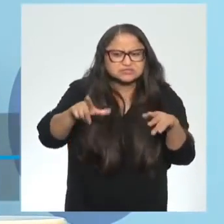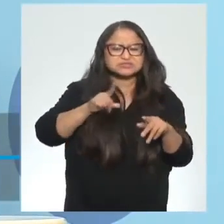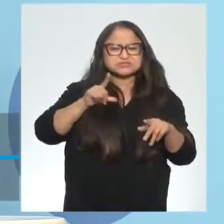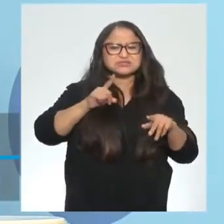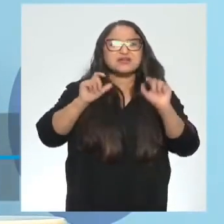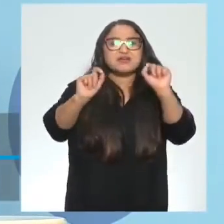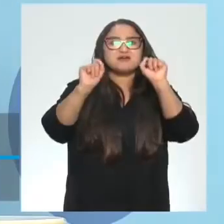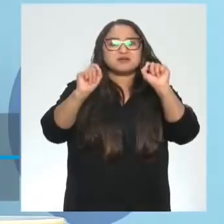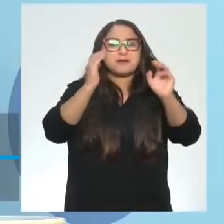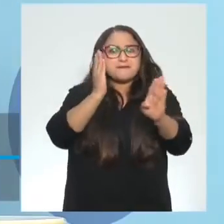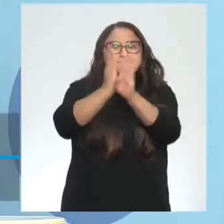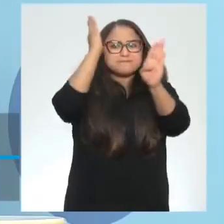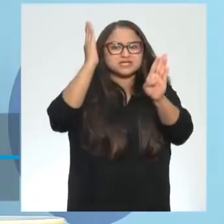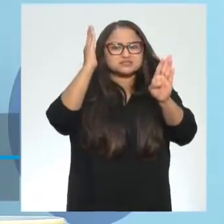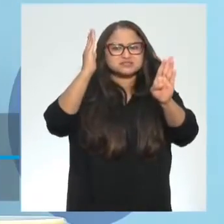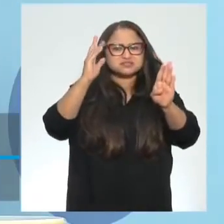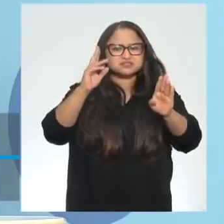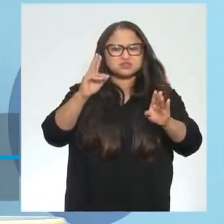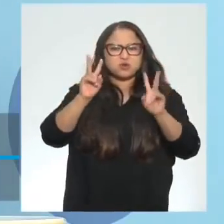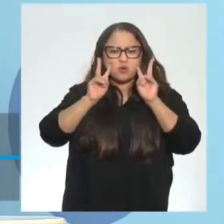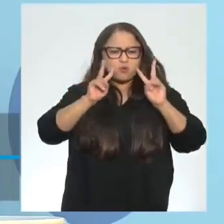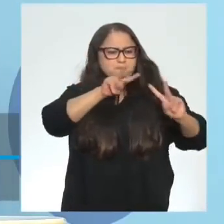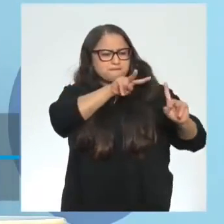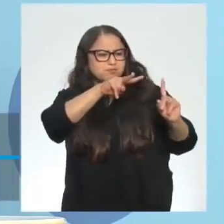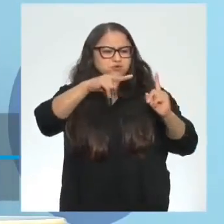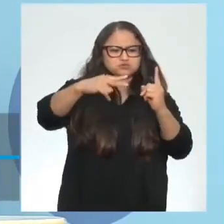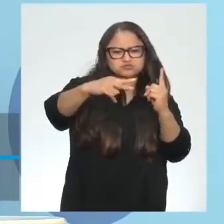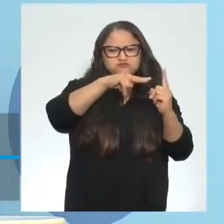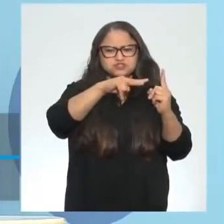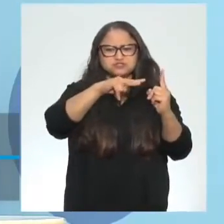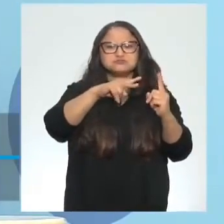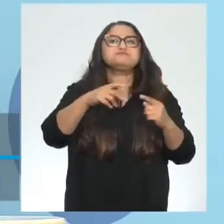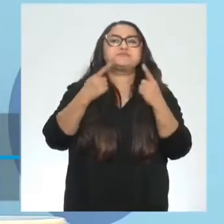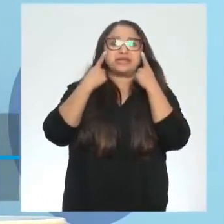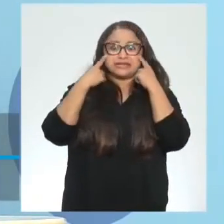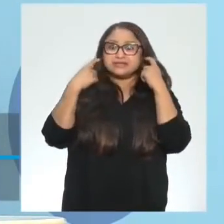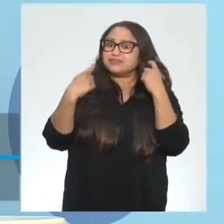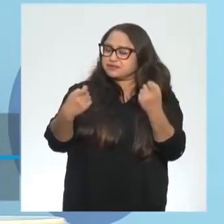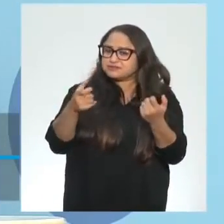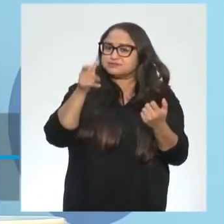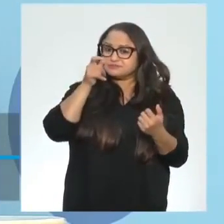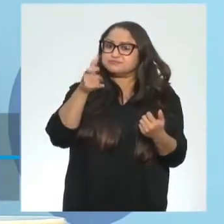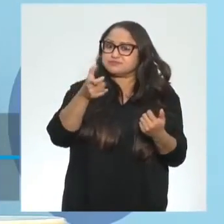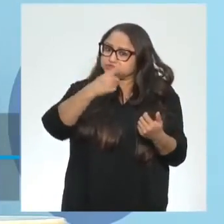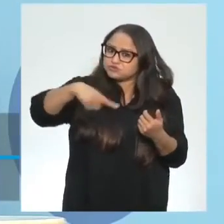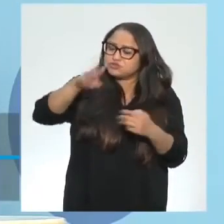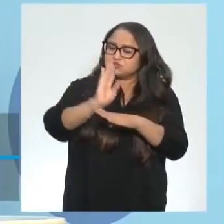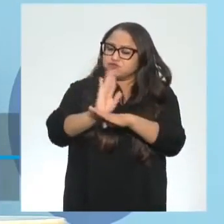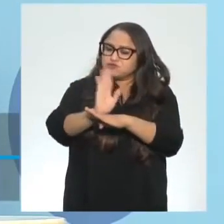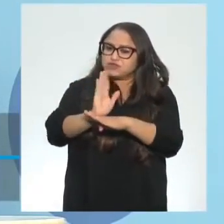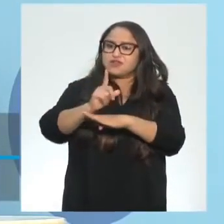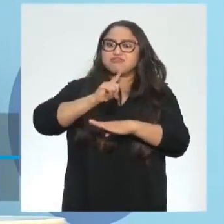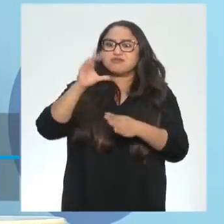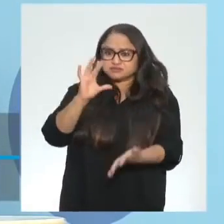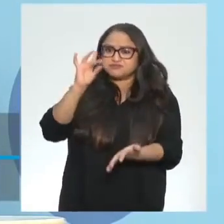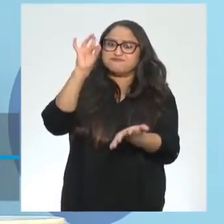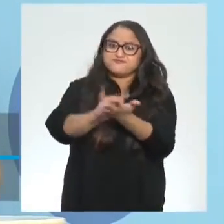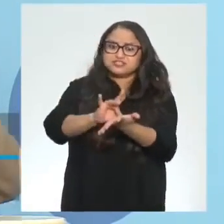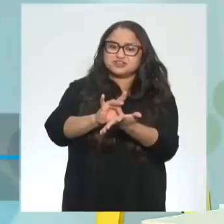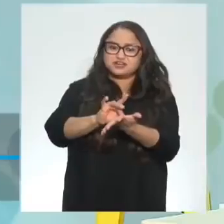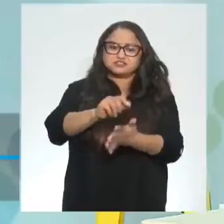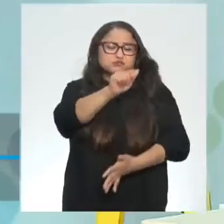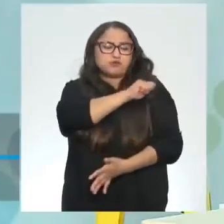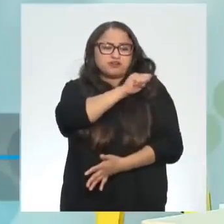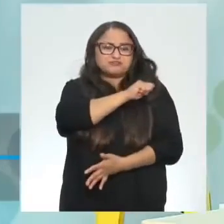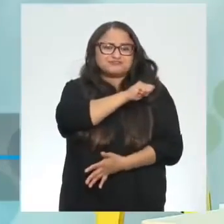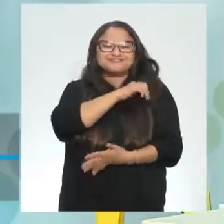o ponto de vista do soldado mesmo naquele conflito todo. É um filme muito interessante da gente assistir e traz esse realismo para o estudante.